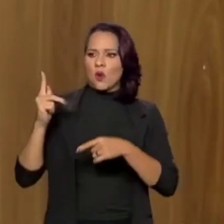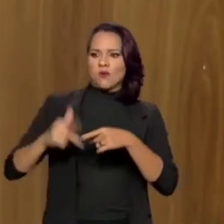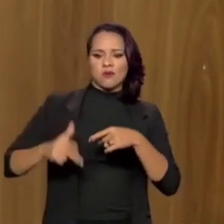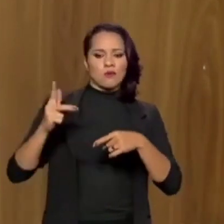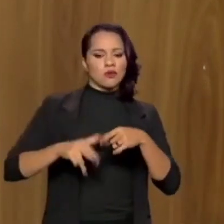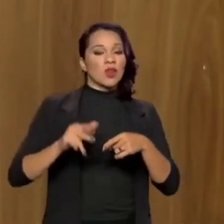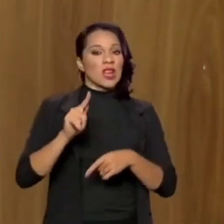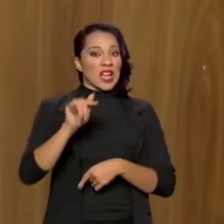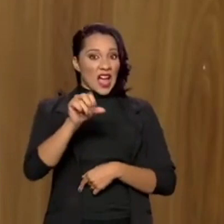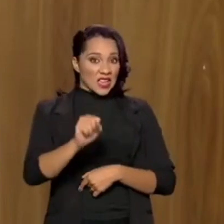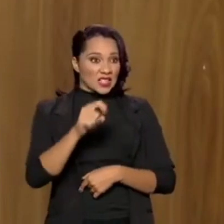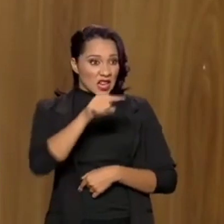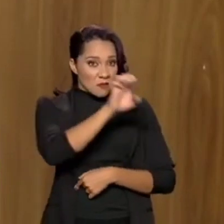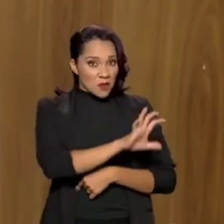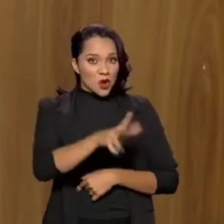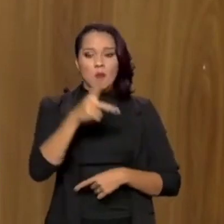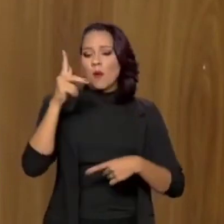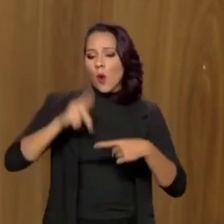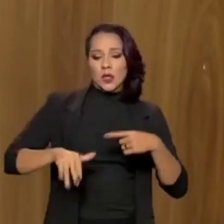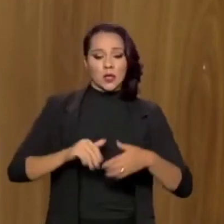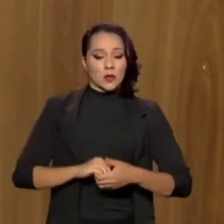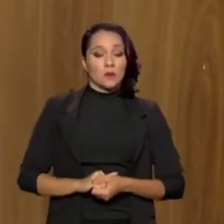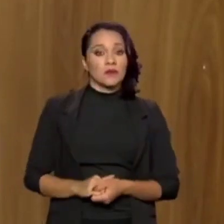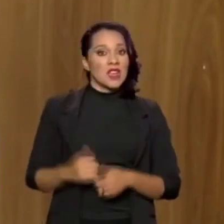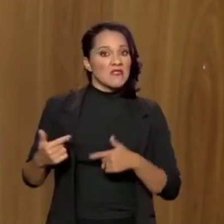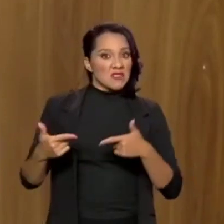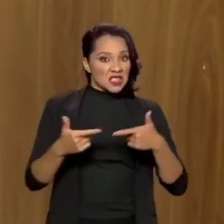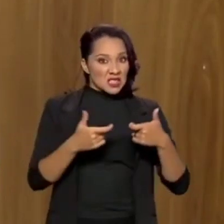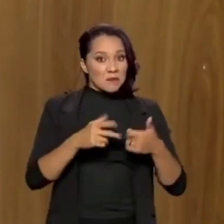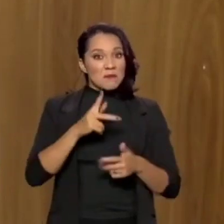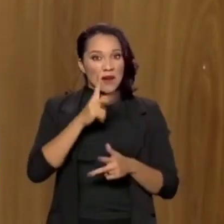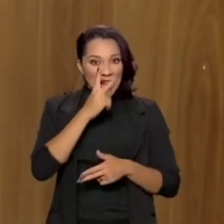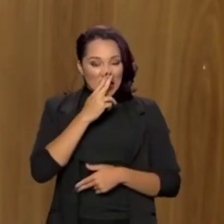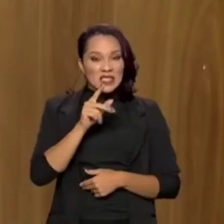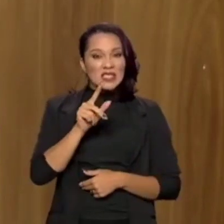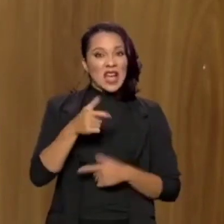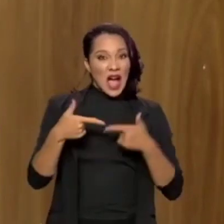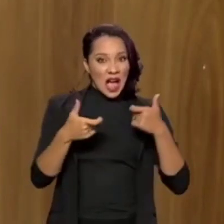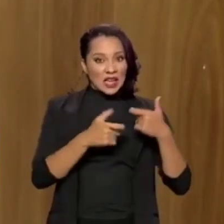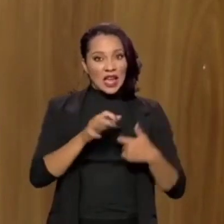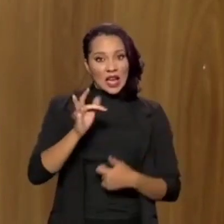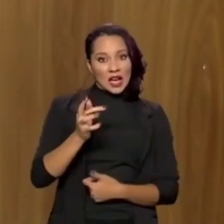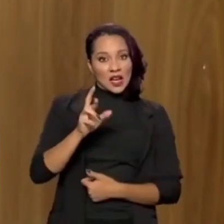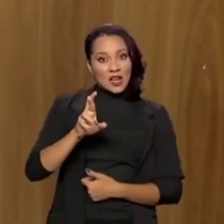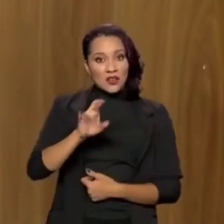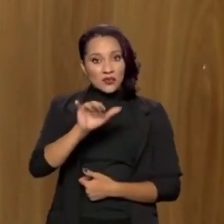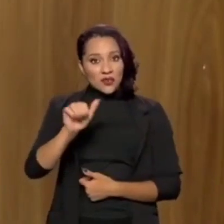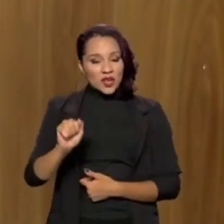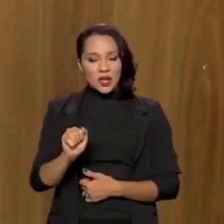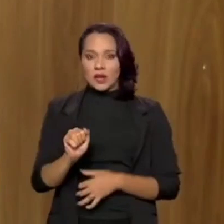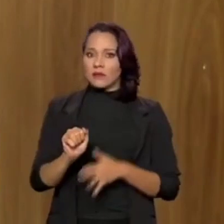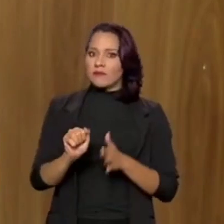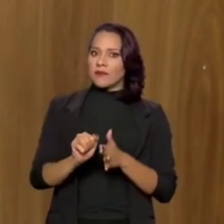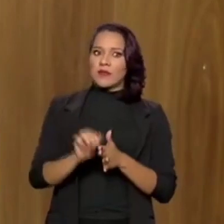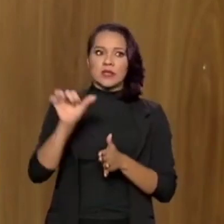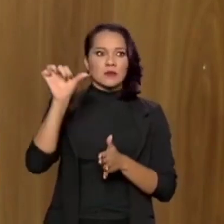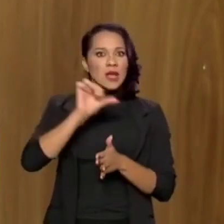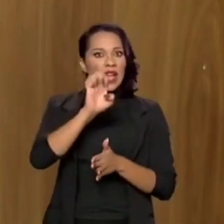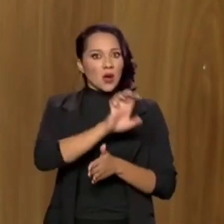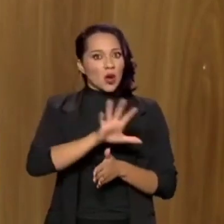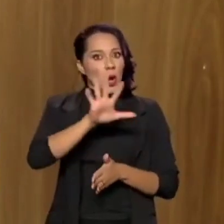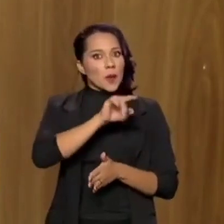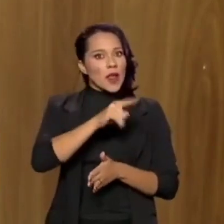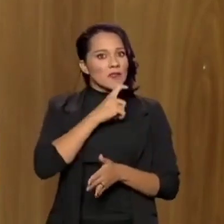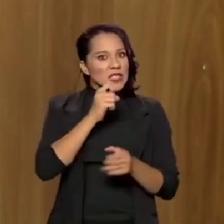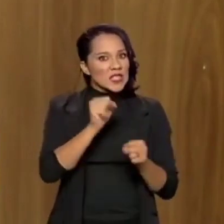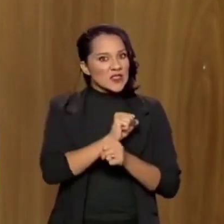fornecimento de gás. Vai ser a Guerra Fria, literalmente. Vai ser muito frio o inverno na Europa.